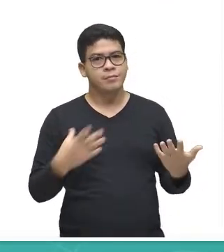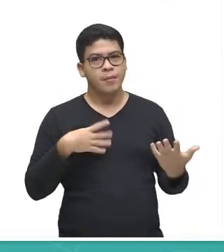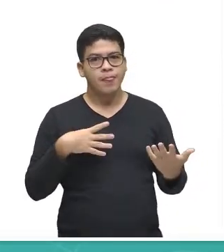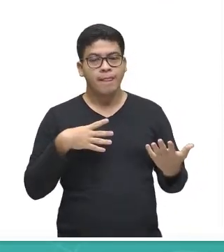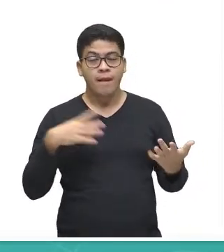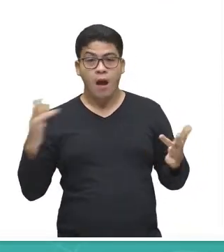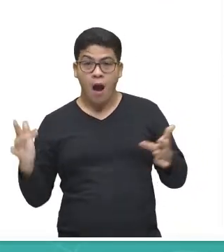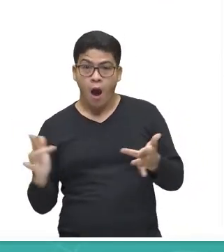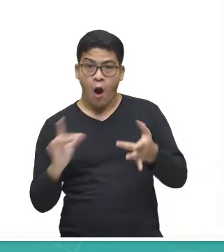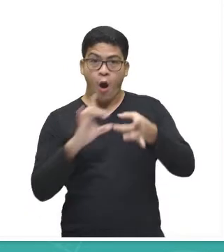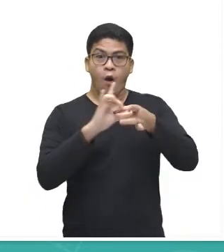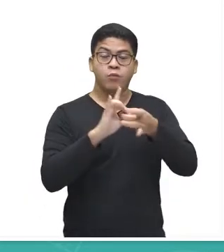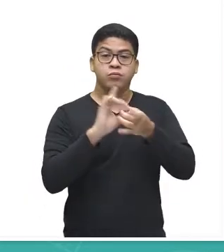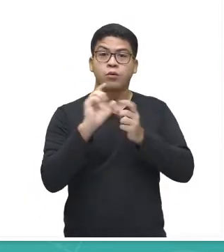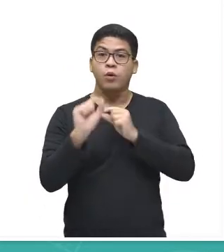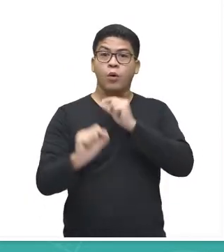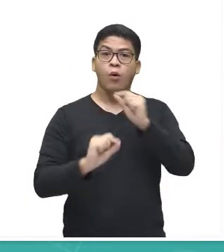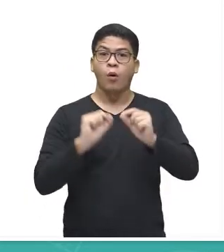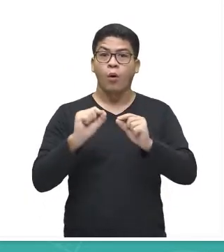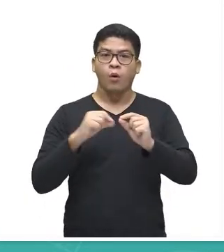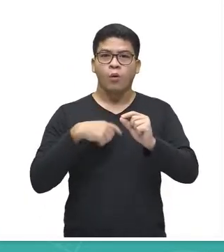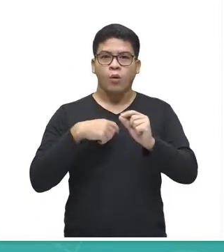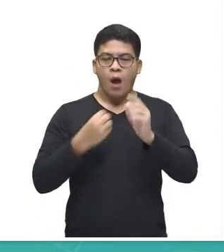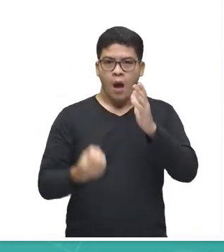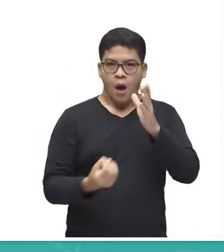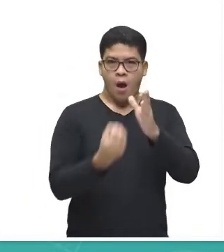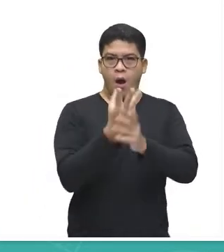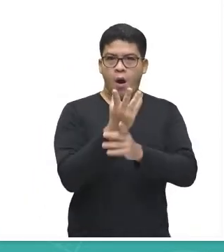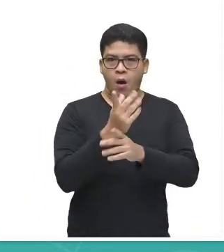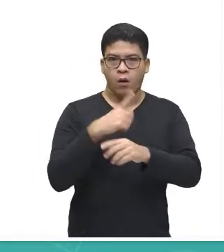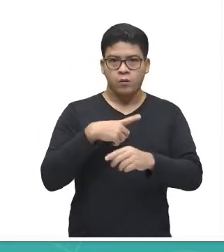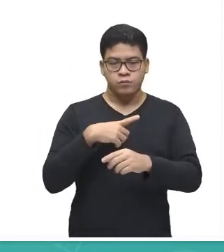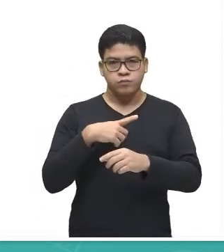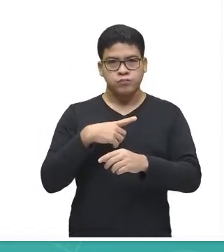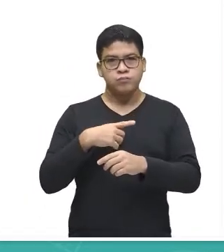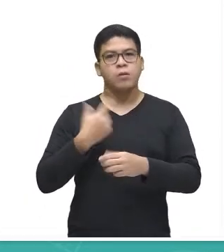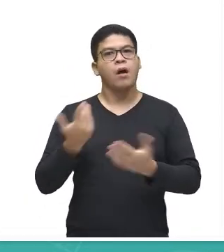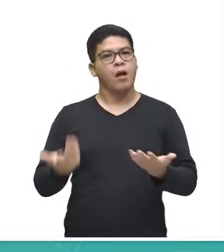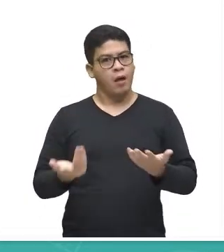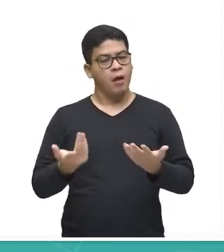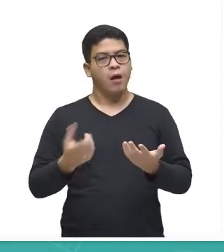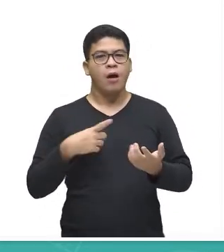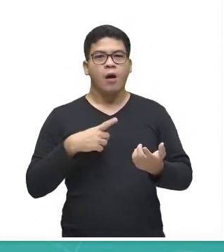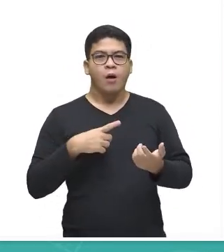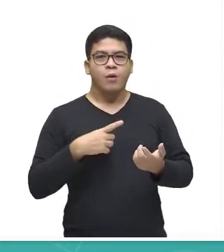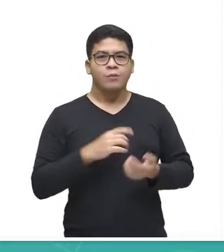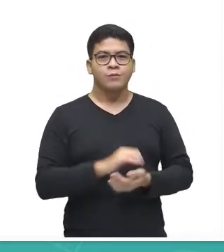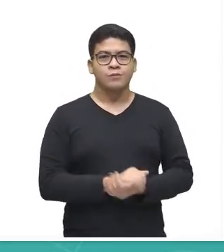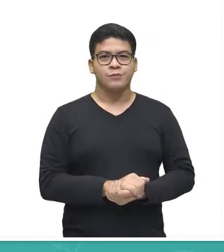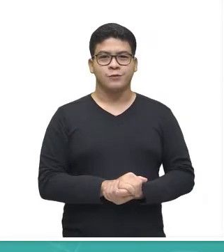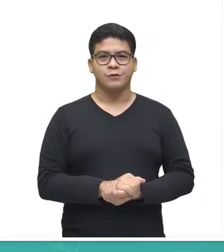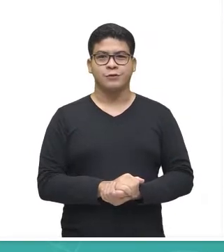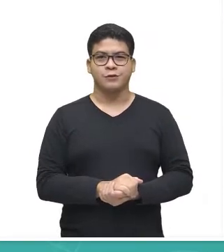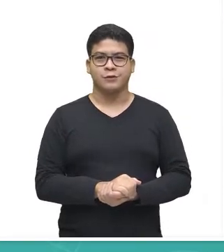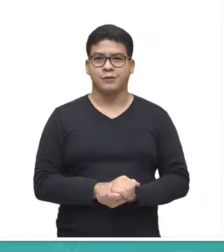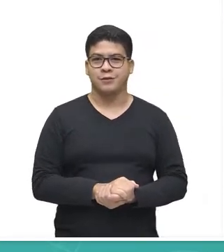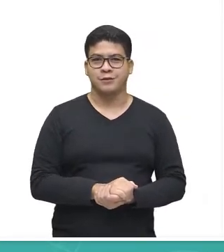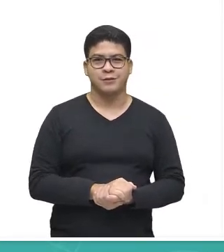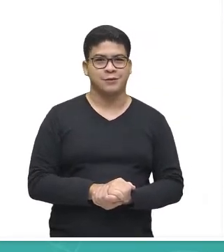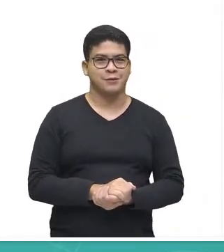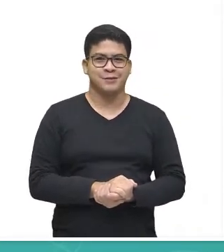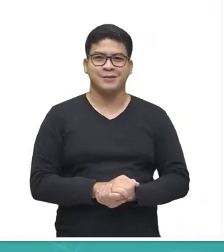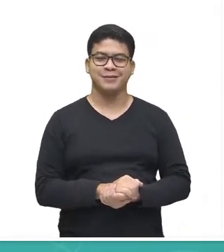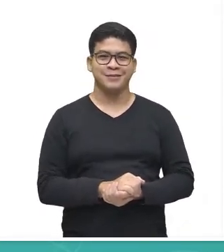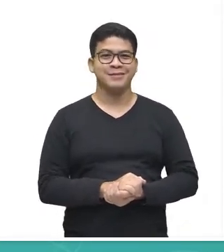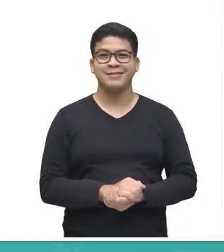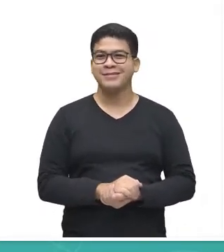a tudo isso, vem o surgimento de quê? Da sexualidade da idade adulta, certo? Então, é